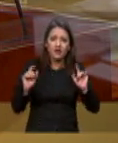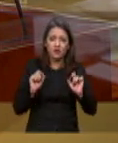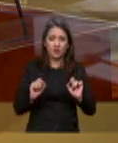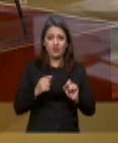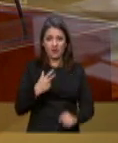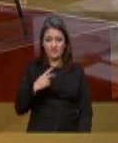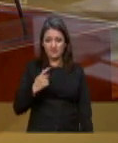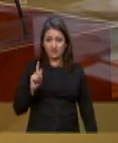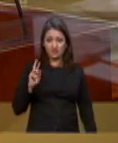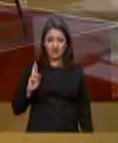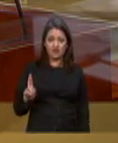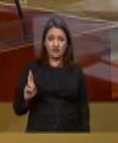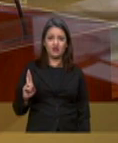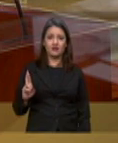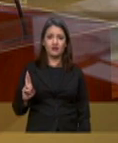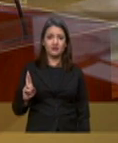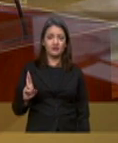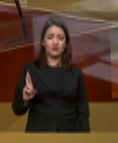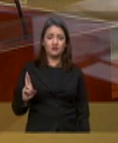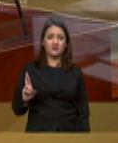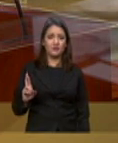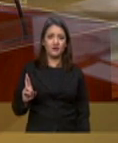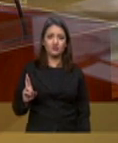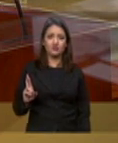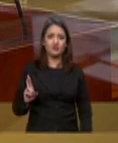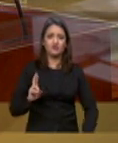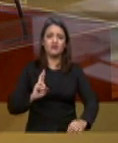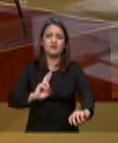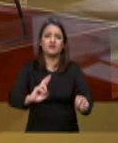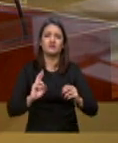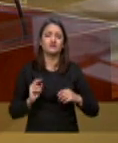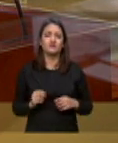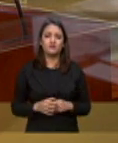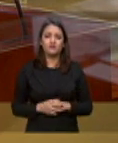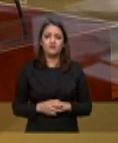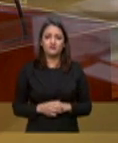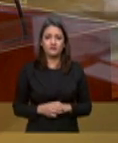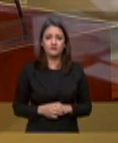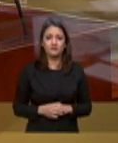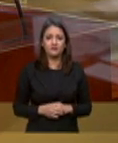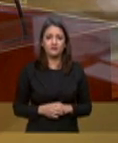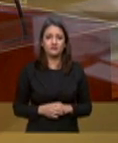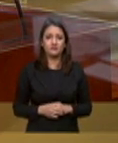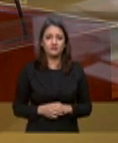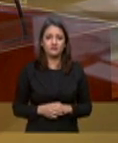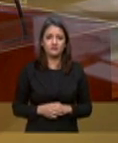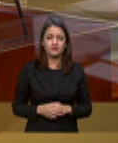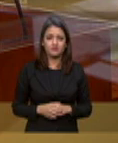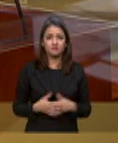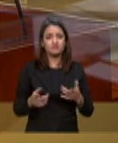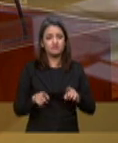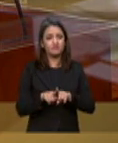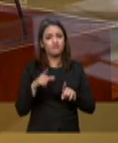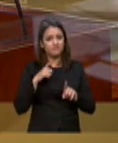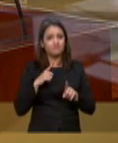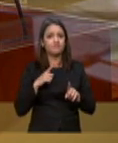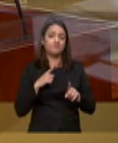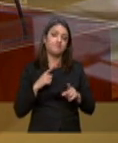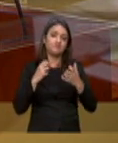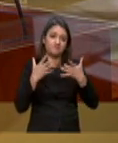Procuradoria mostra sua insatisfação em relação aos precedentes já firmados aqui. E baseia sua argumentação